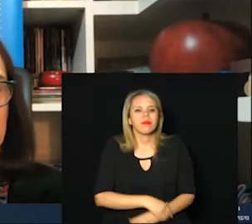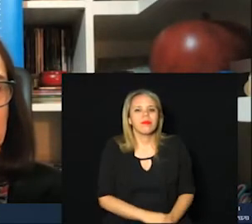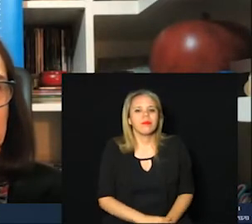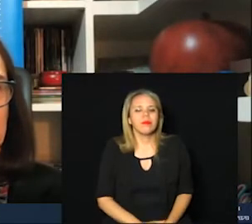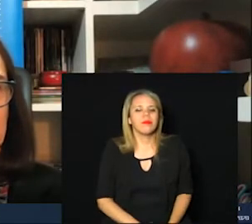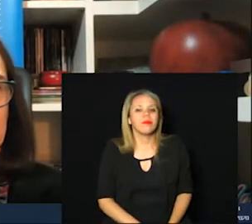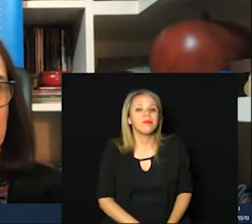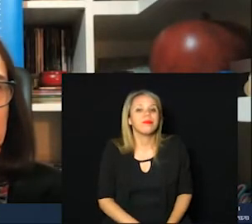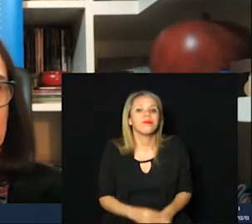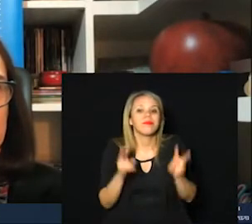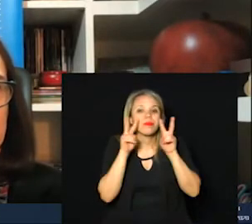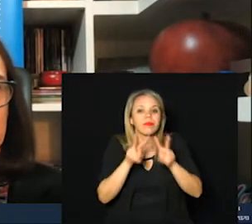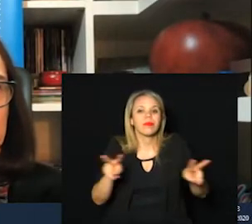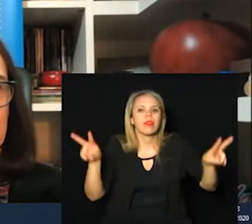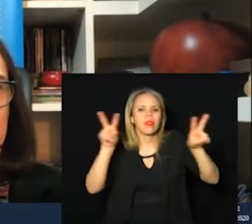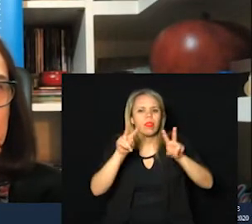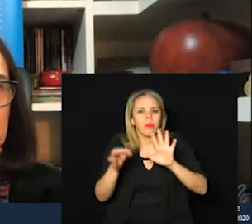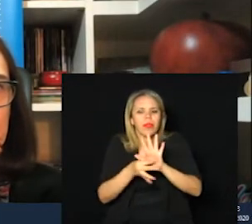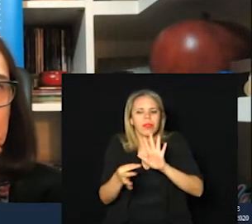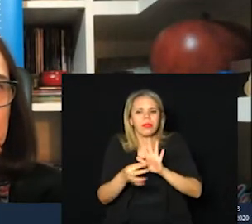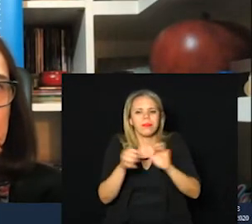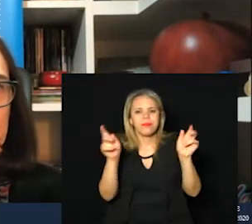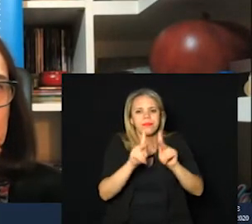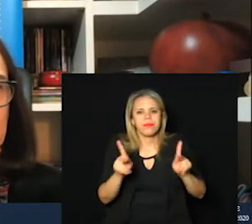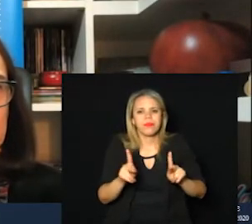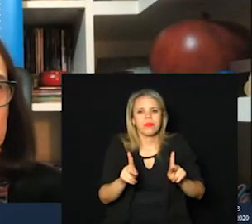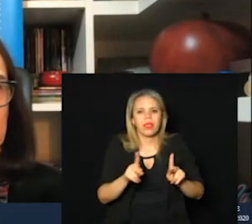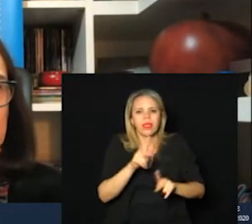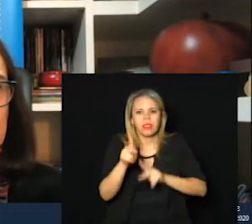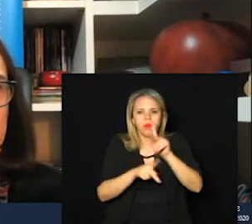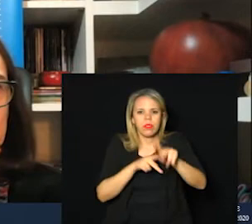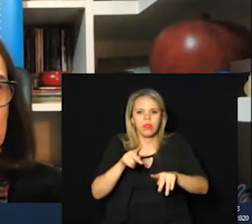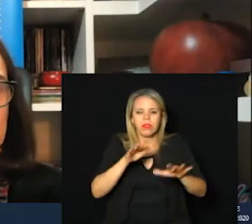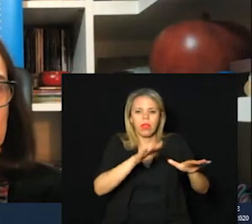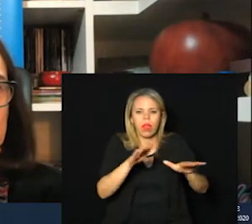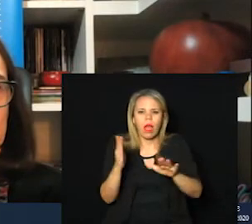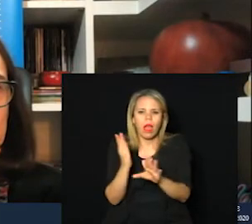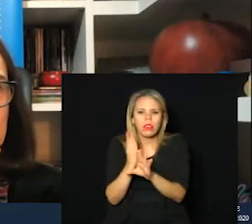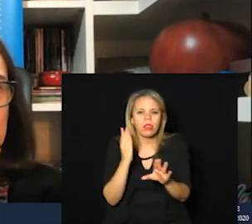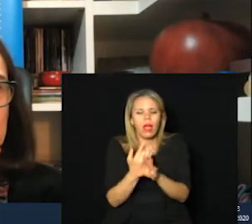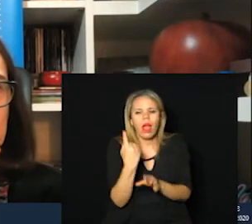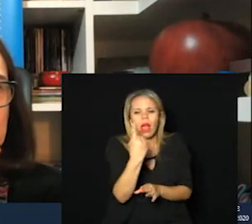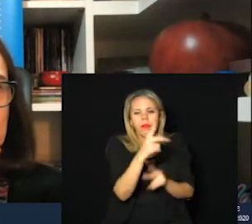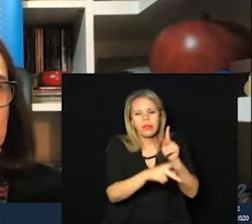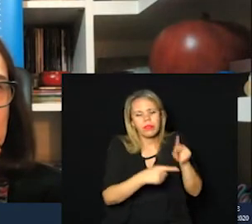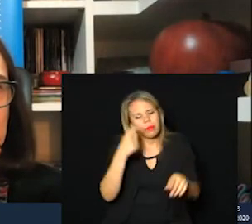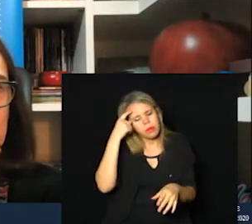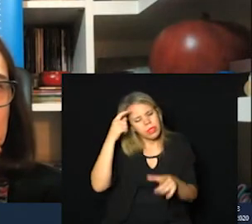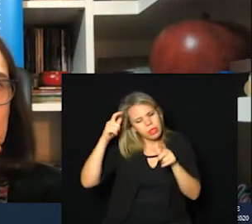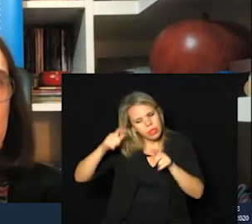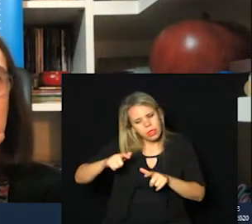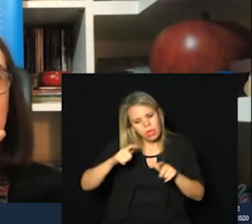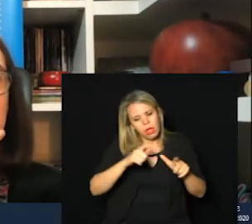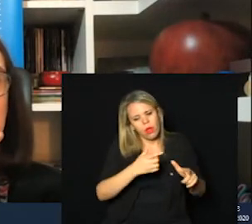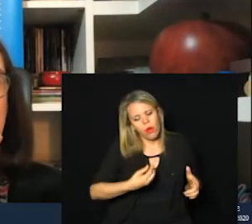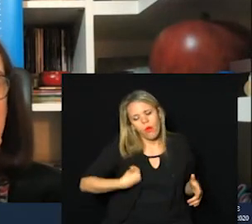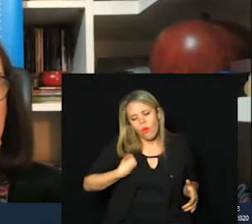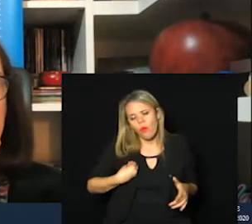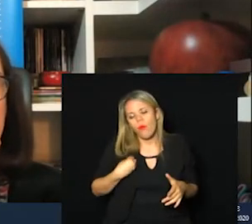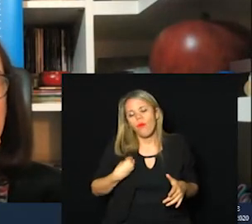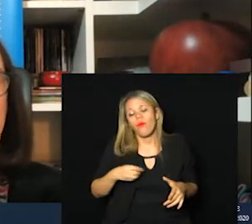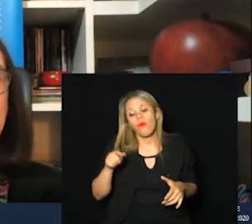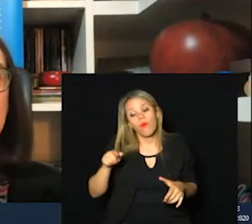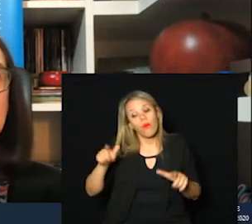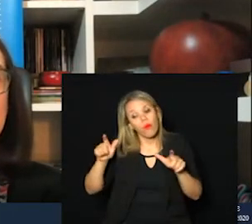Essa visão de paz entre as pessoas parece ser um pouquinho localizada, mas se cada um pensar no seu pedaço, né, é ali